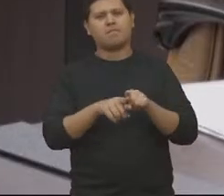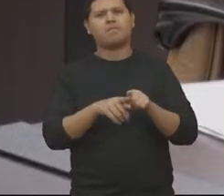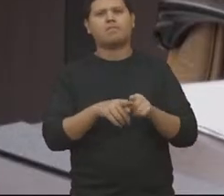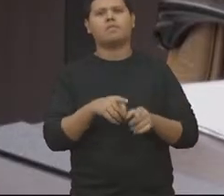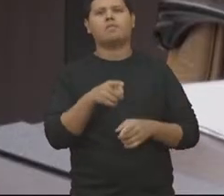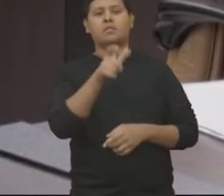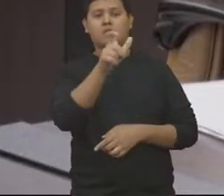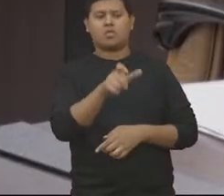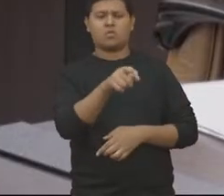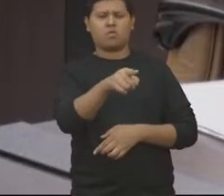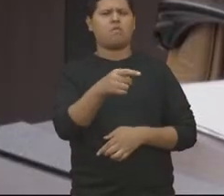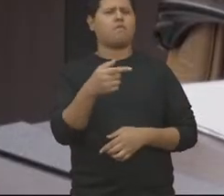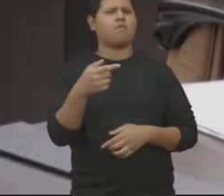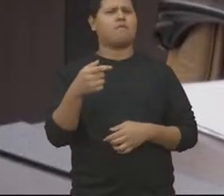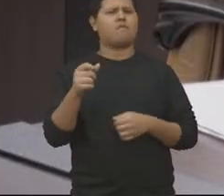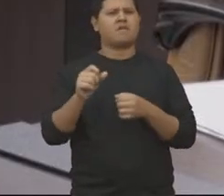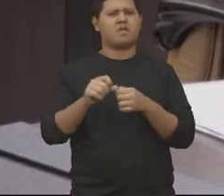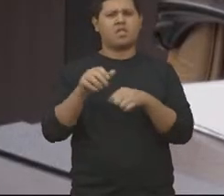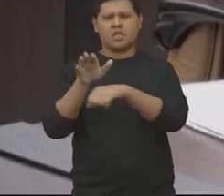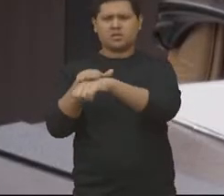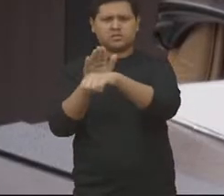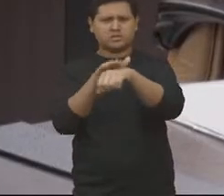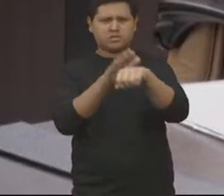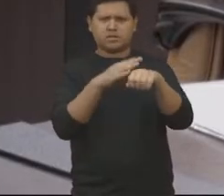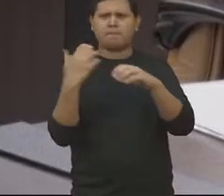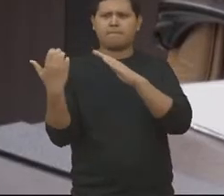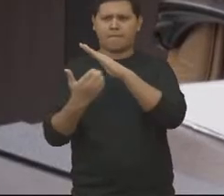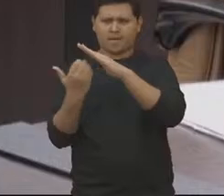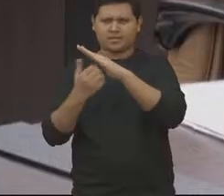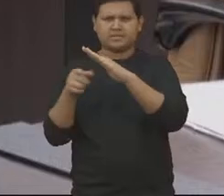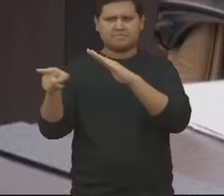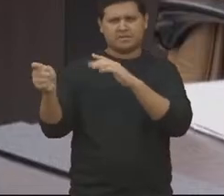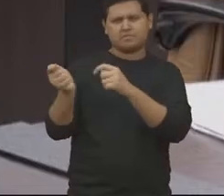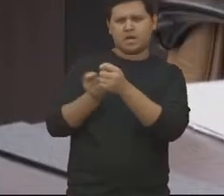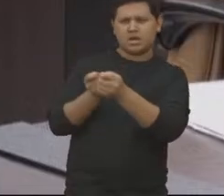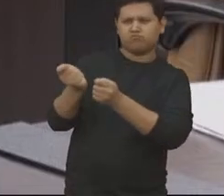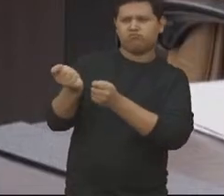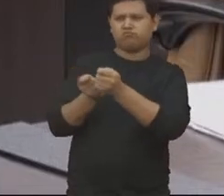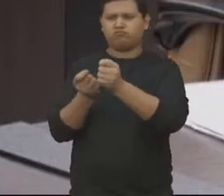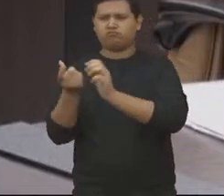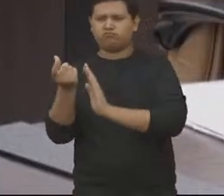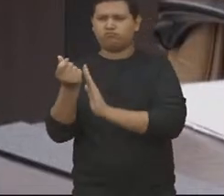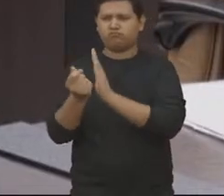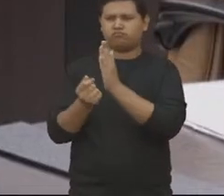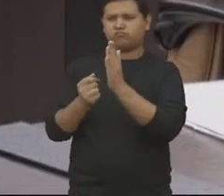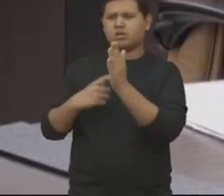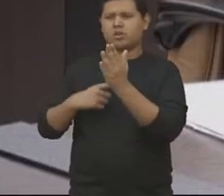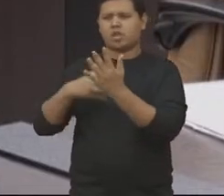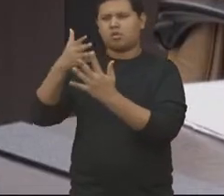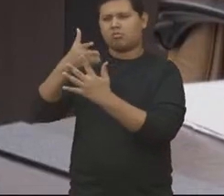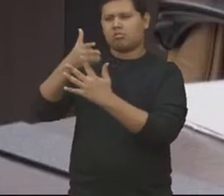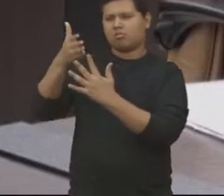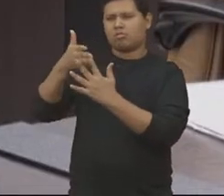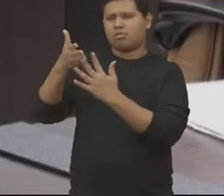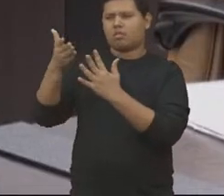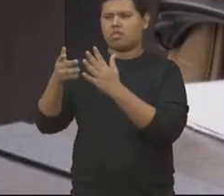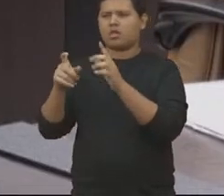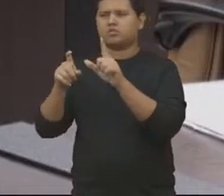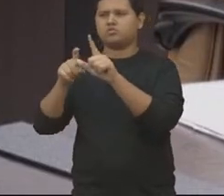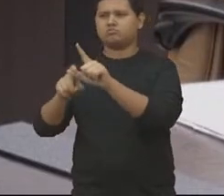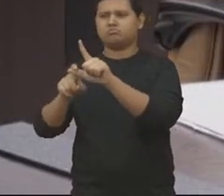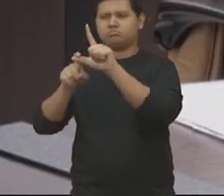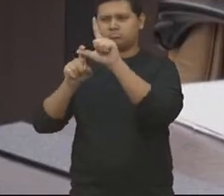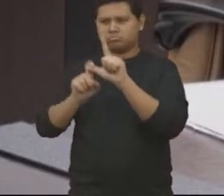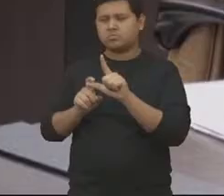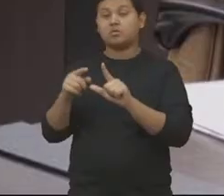você ter feito todo o chamado às empresas para negociação, para fazer o parcelamento das dívidas que o município tinha,